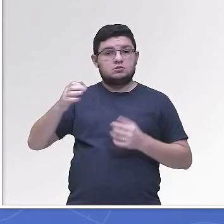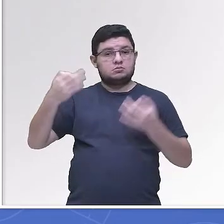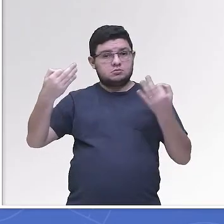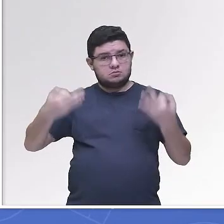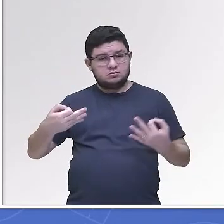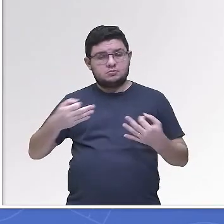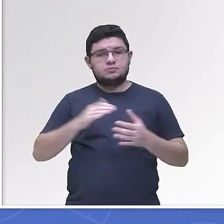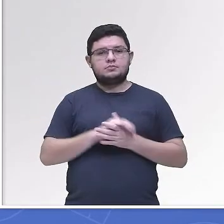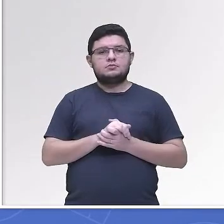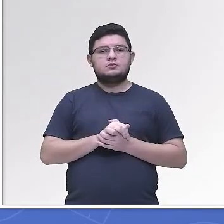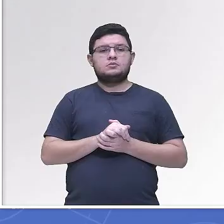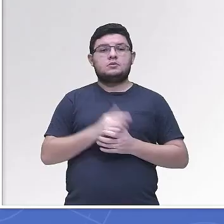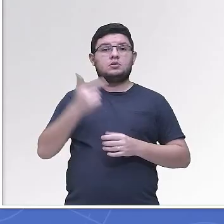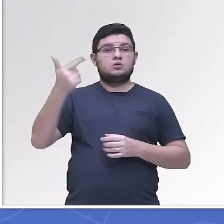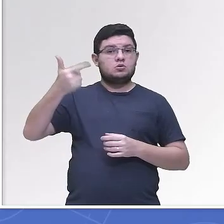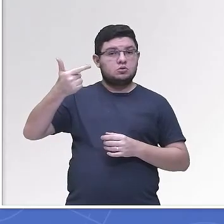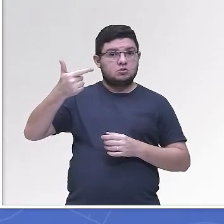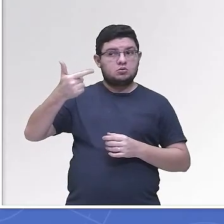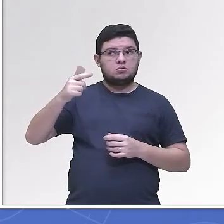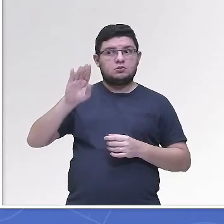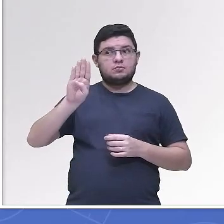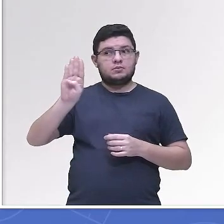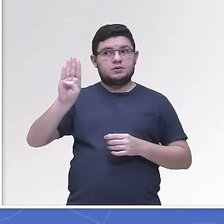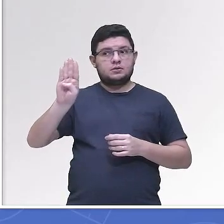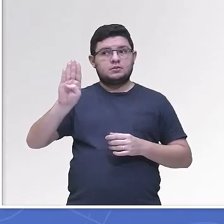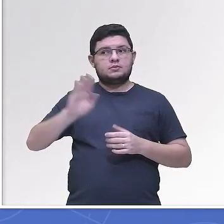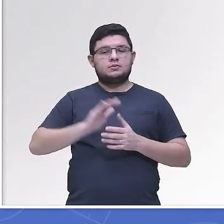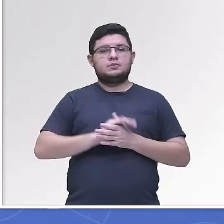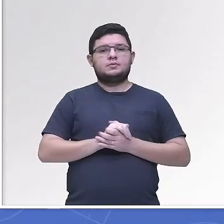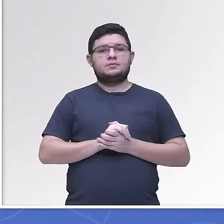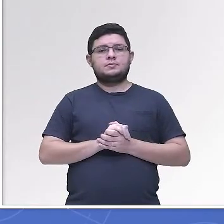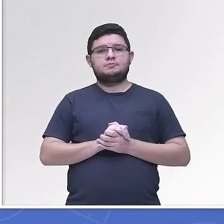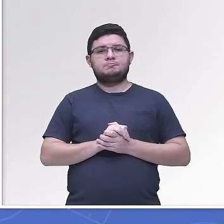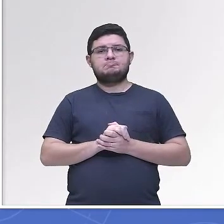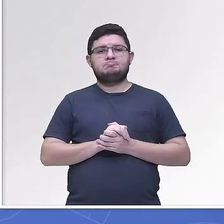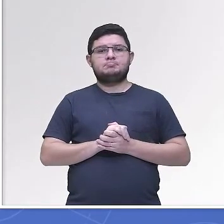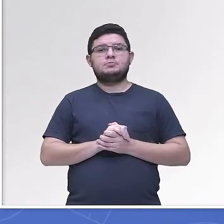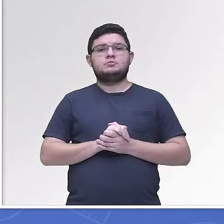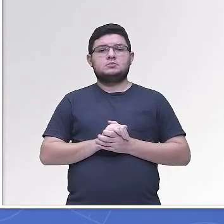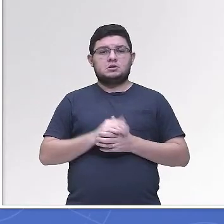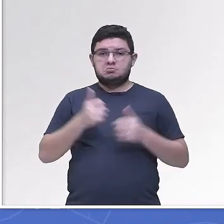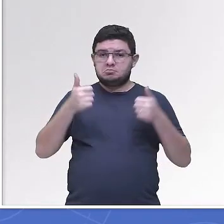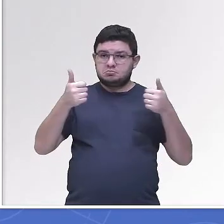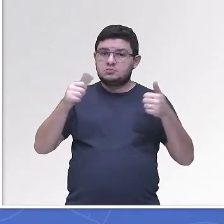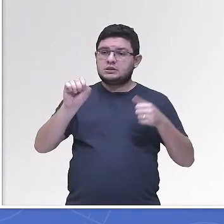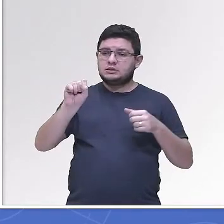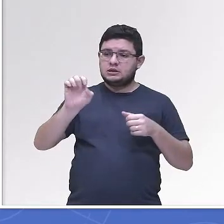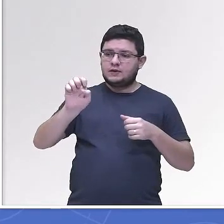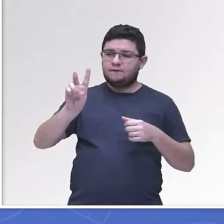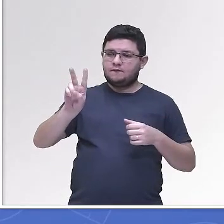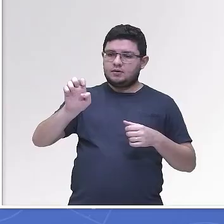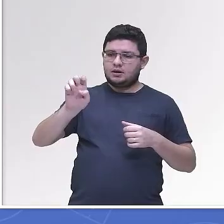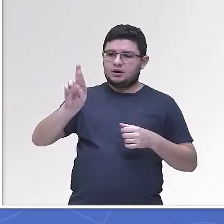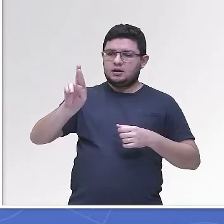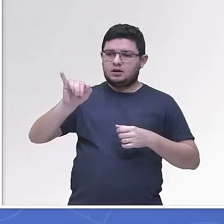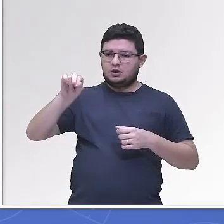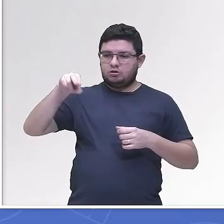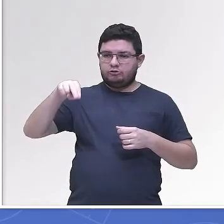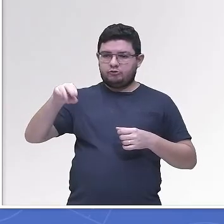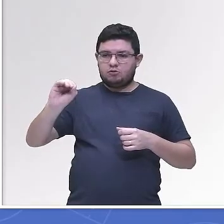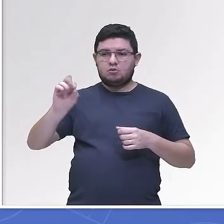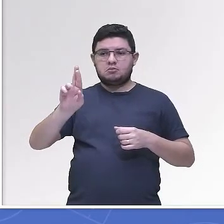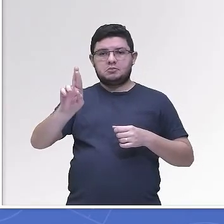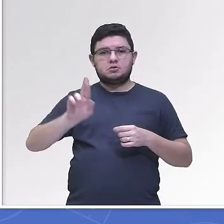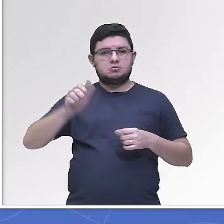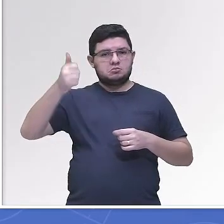questão 2 é a letra B. Muito bem, Severino, respondeu as duas questões. Victor está dizendo que é a